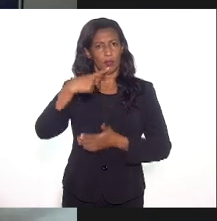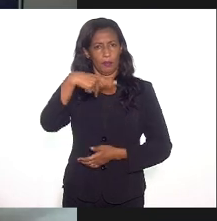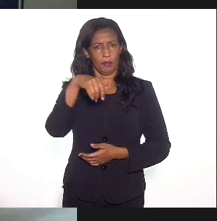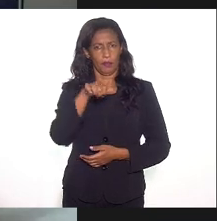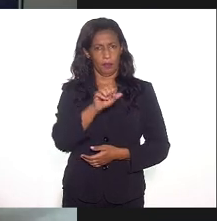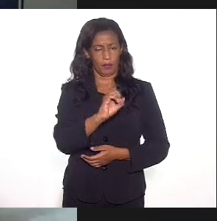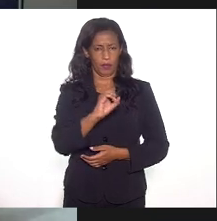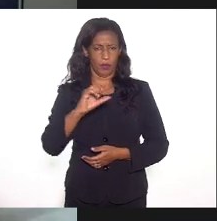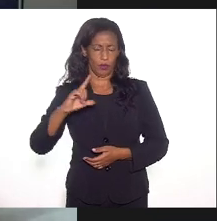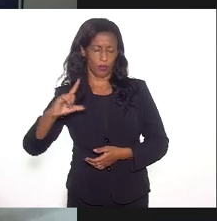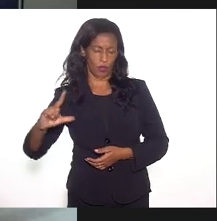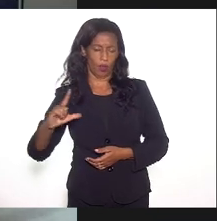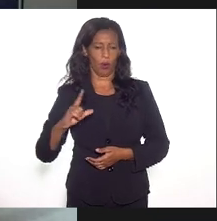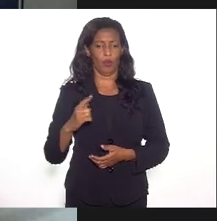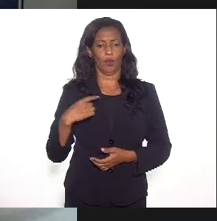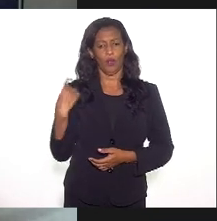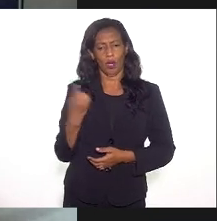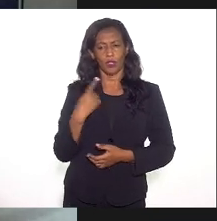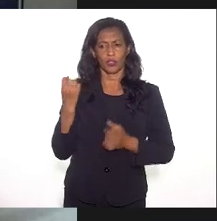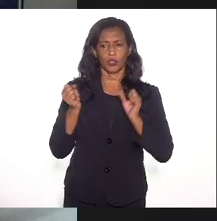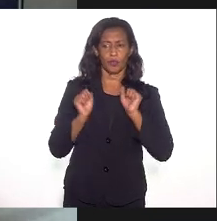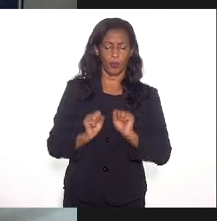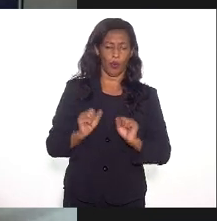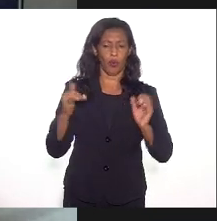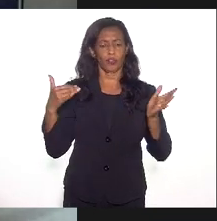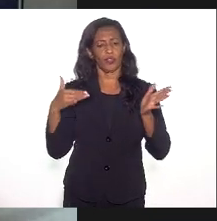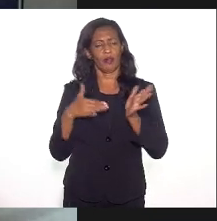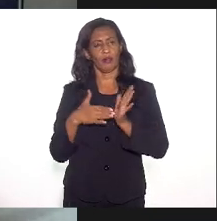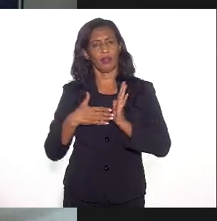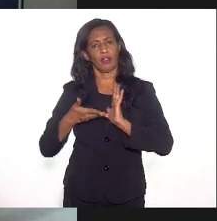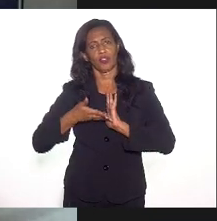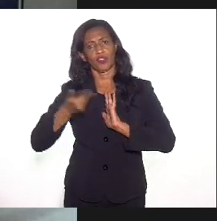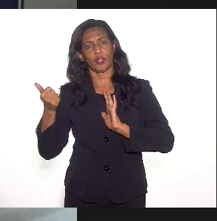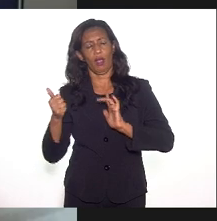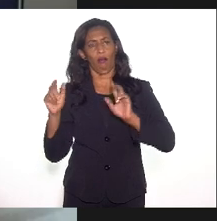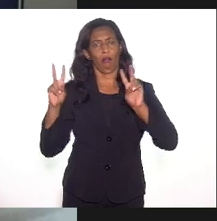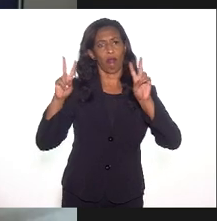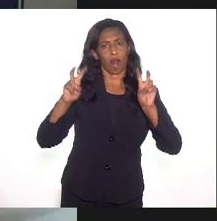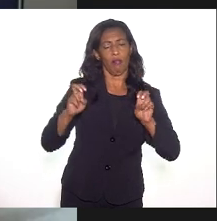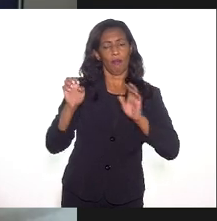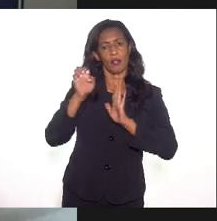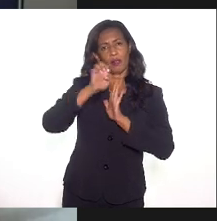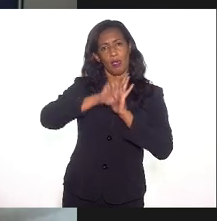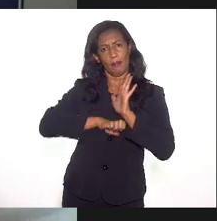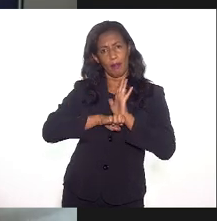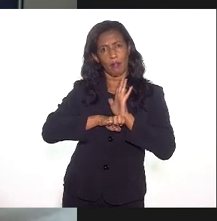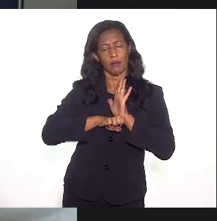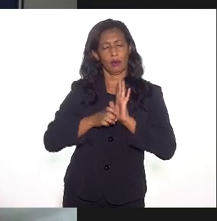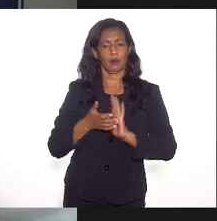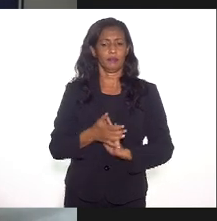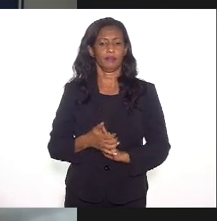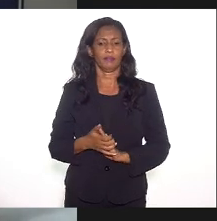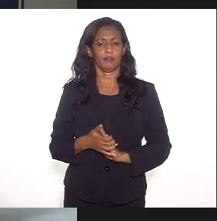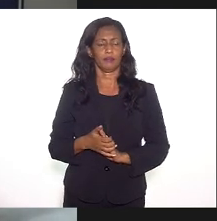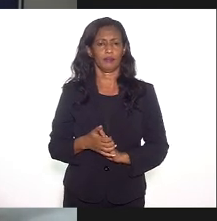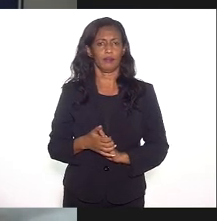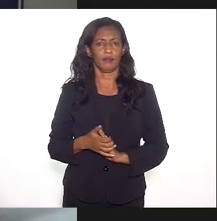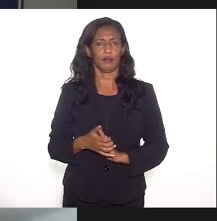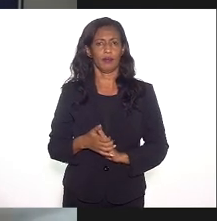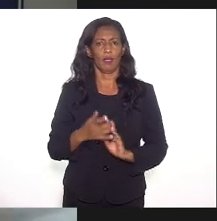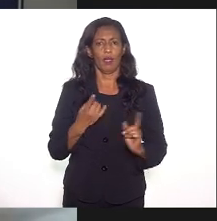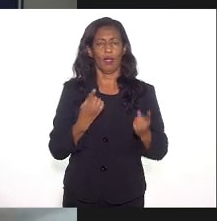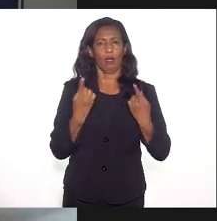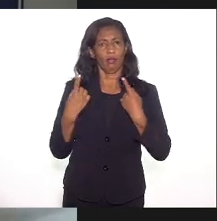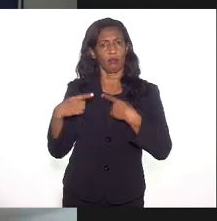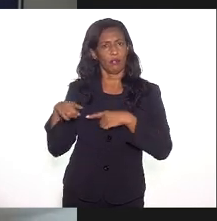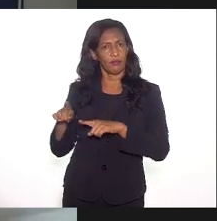PSOL. A gente pode até retirar o destaque, mas a emenda que foi da bancada, a defesa era